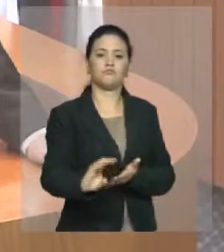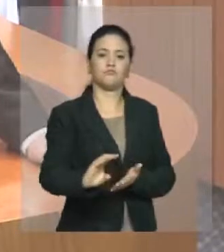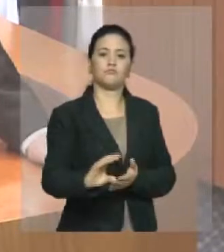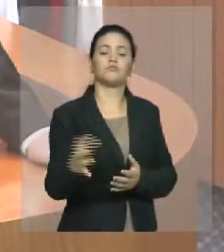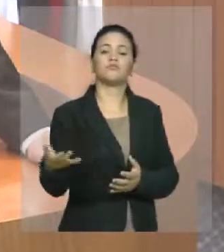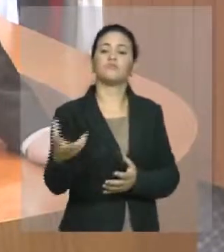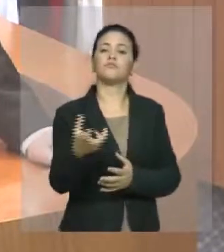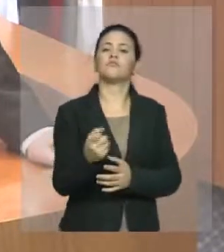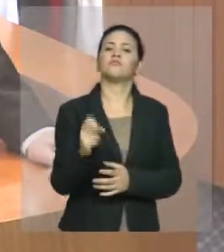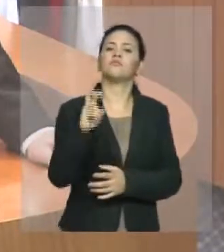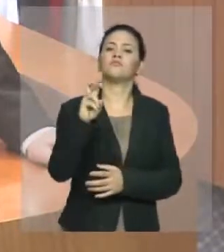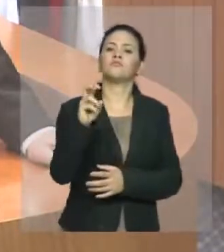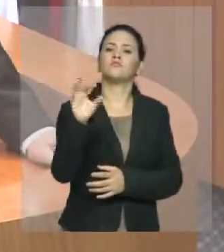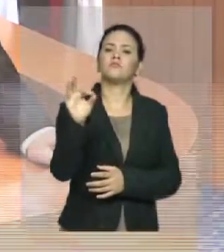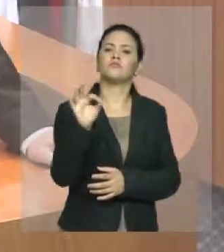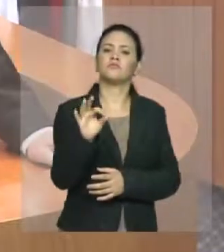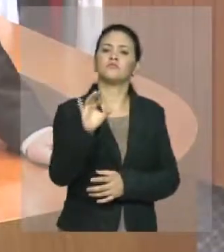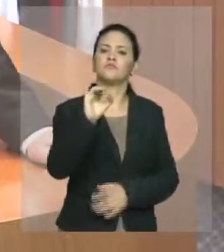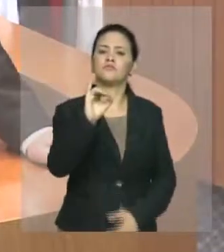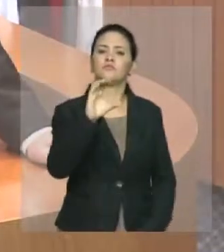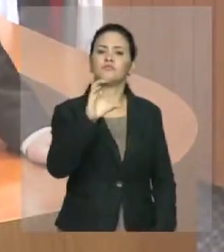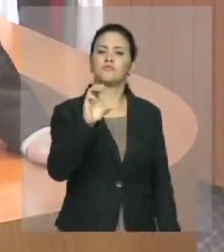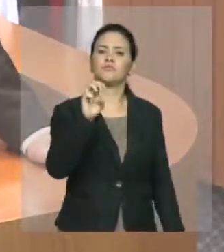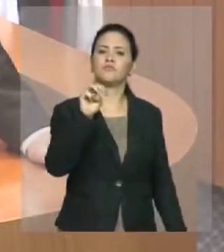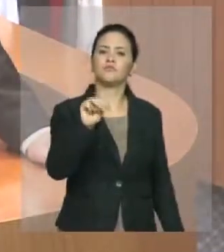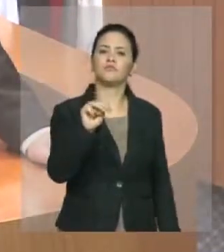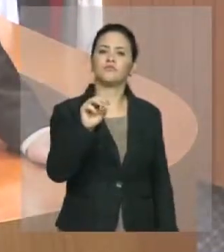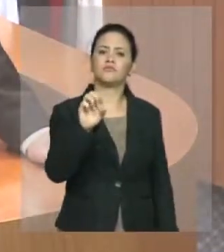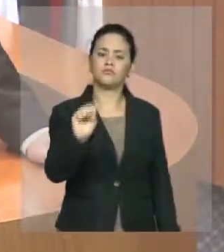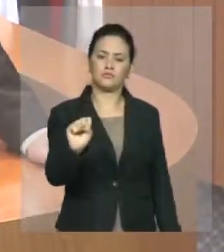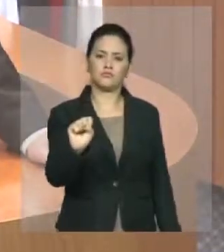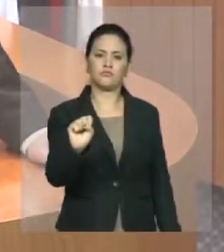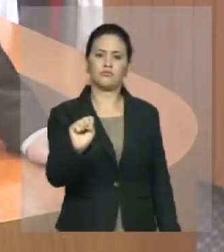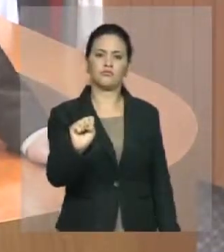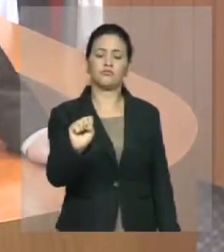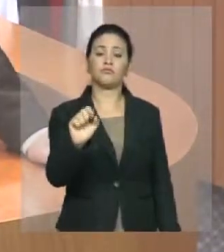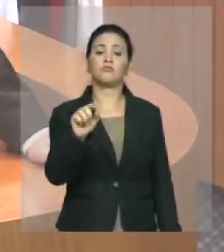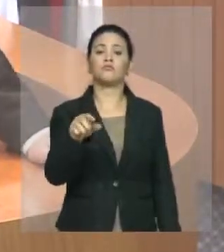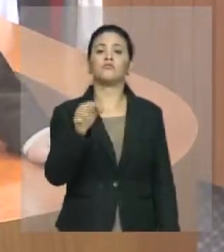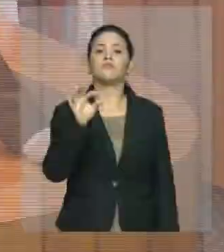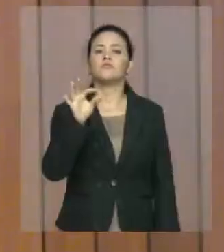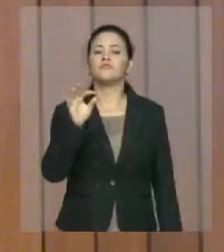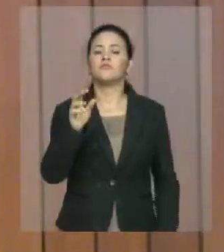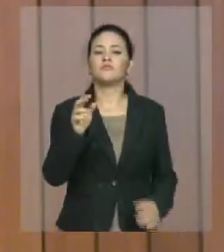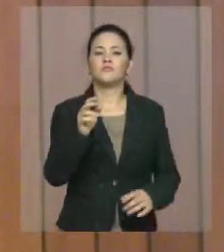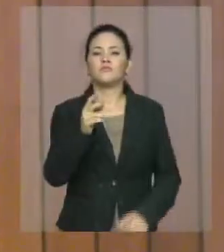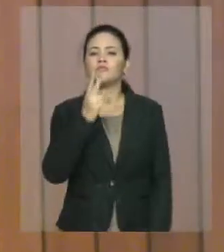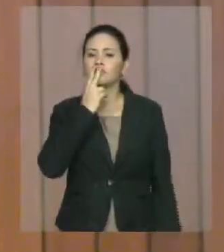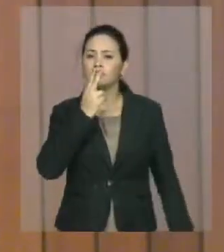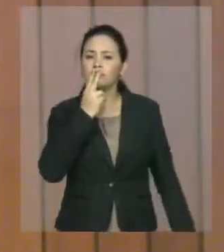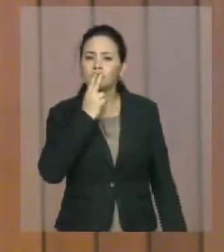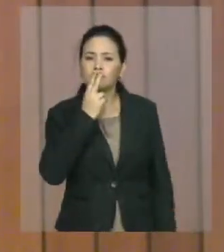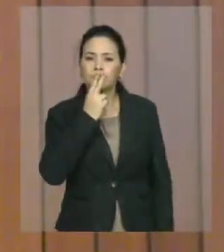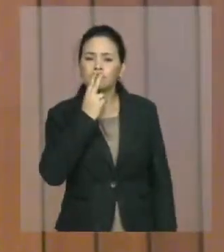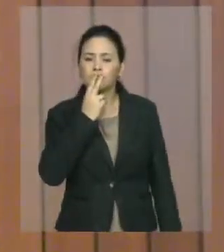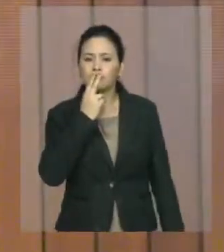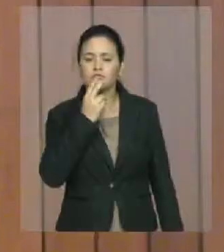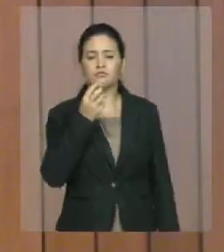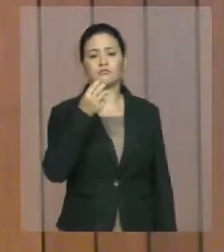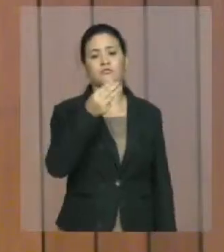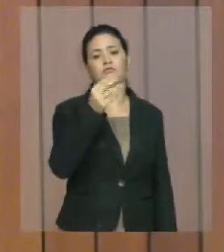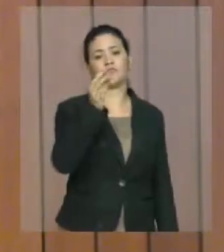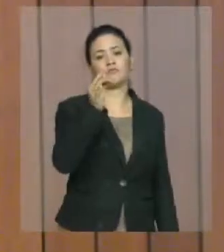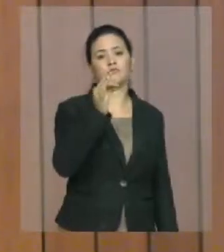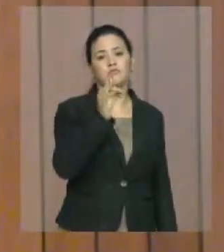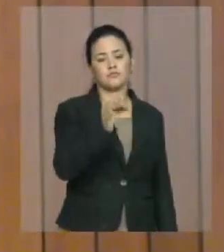do ICMS da parcela incidente sobre cigarros e derivados de tabaco e 3% da parcela do ICMS